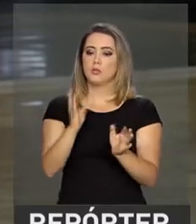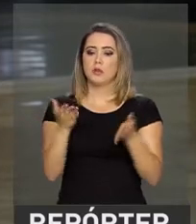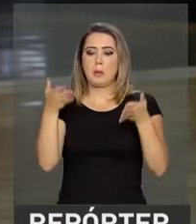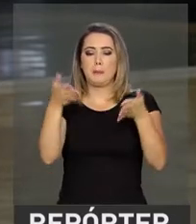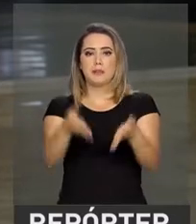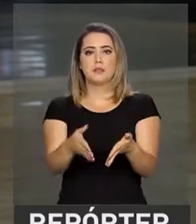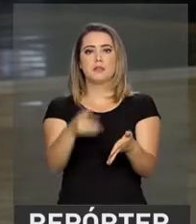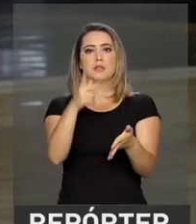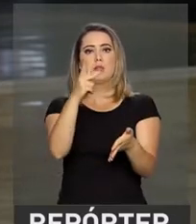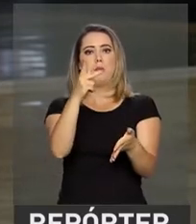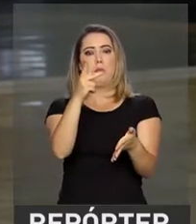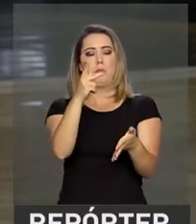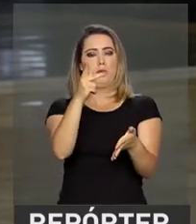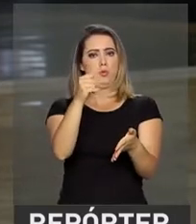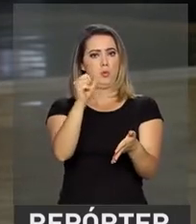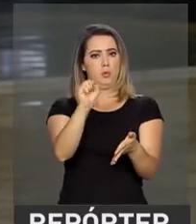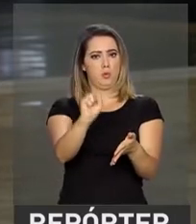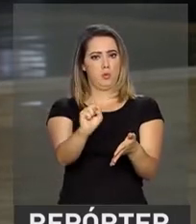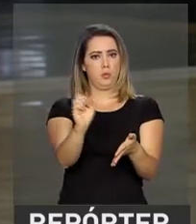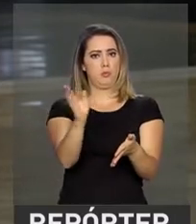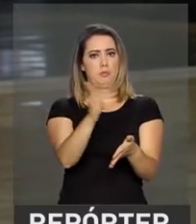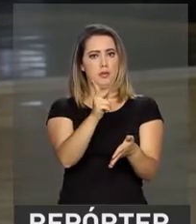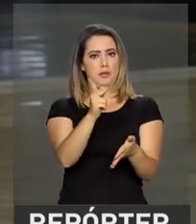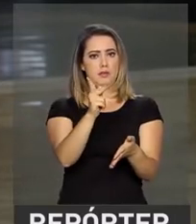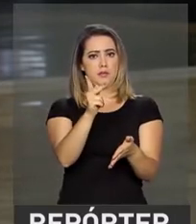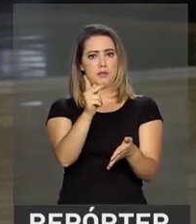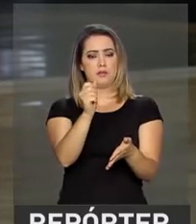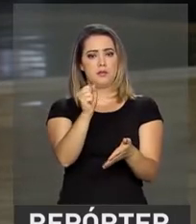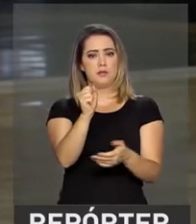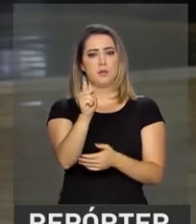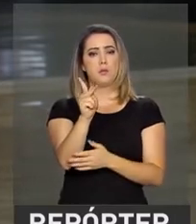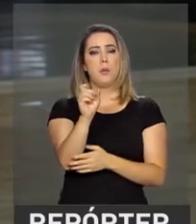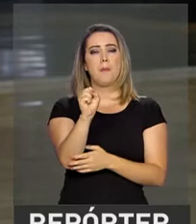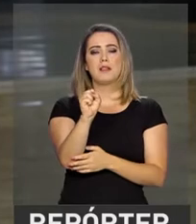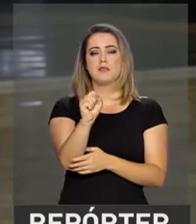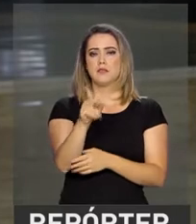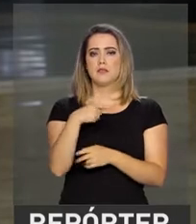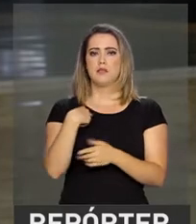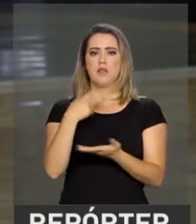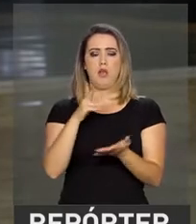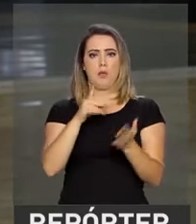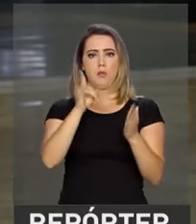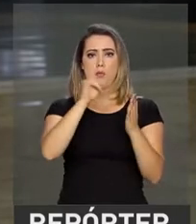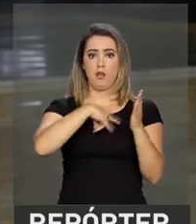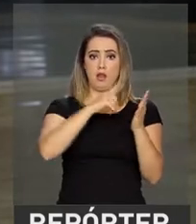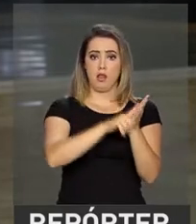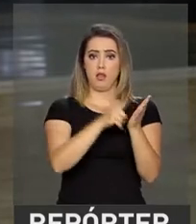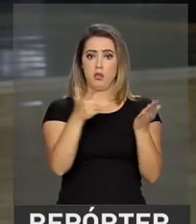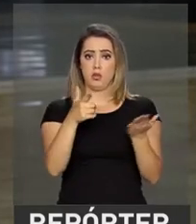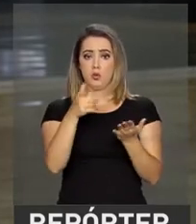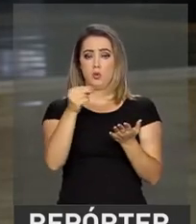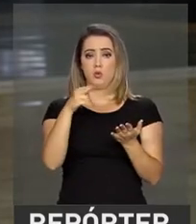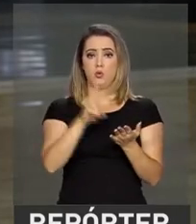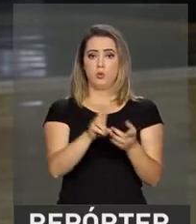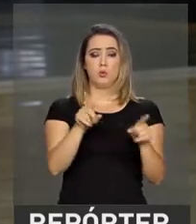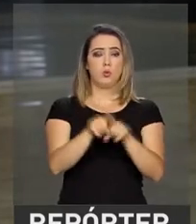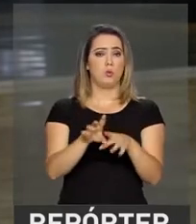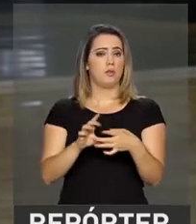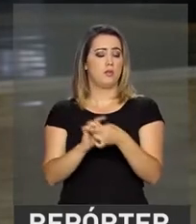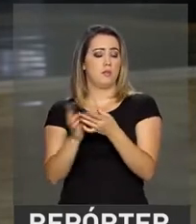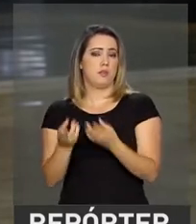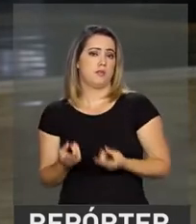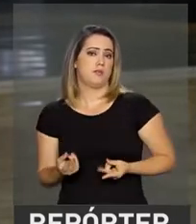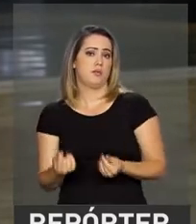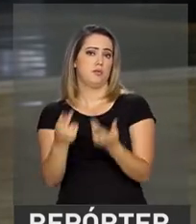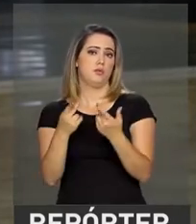pis pasep de acordo com a resolução editada pelo governo federal e publicado no diário oficial da união a liberação do